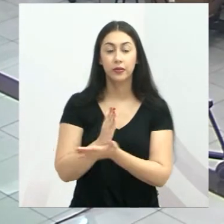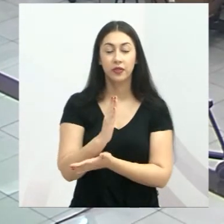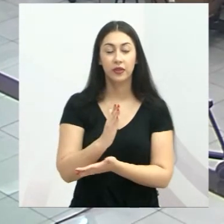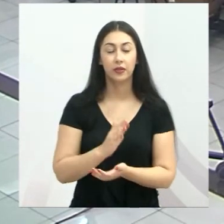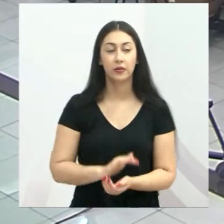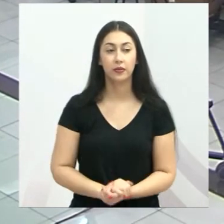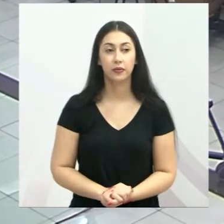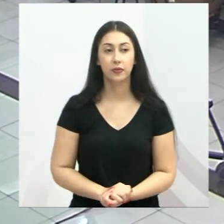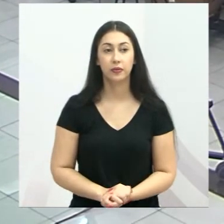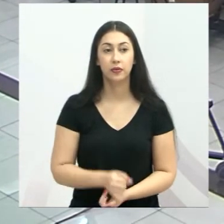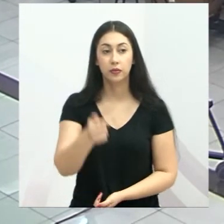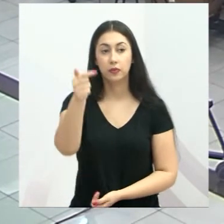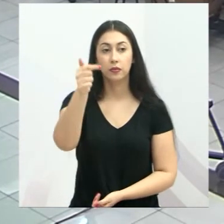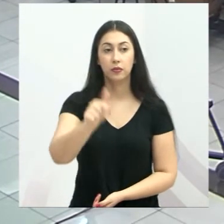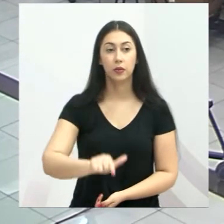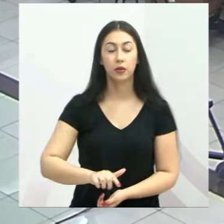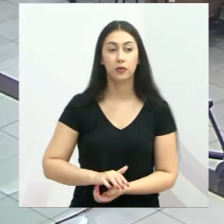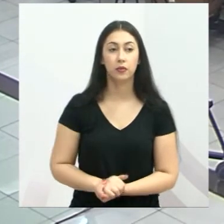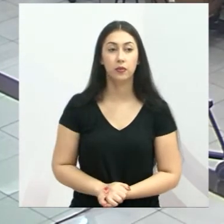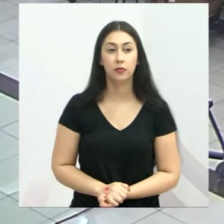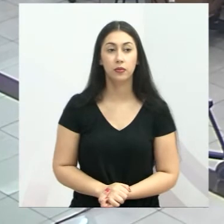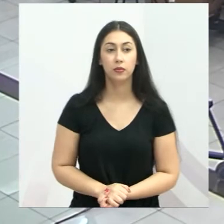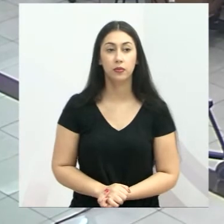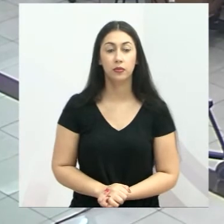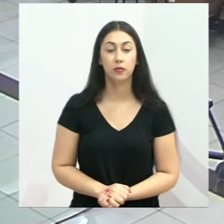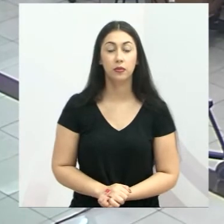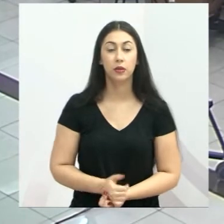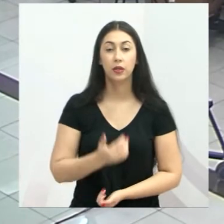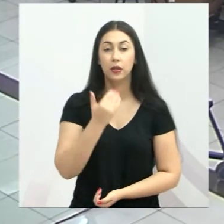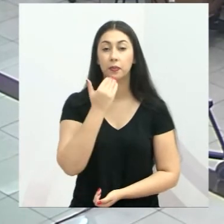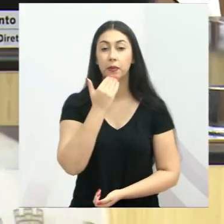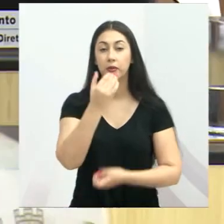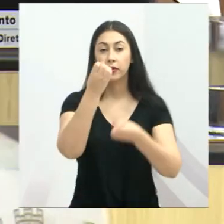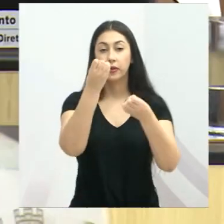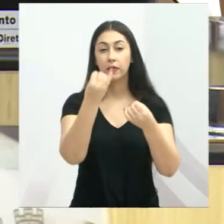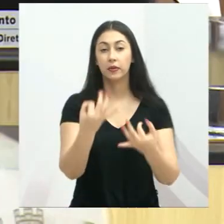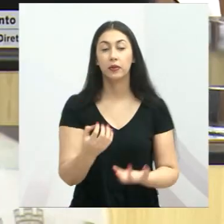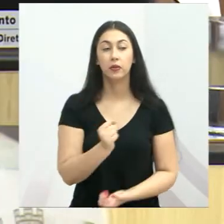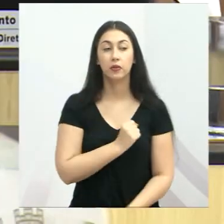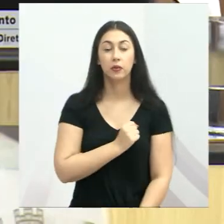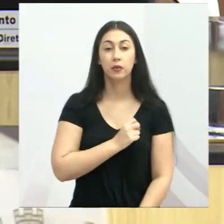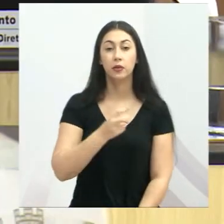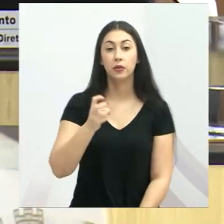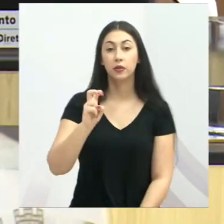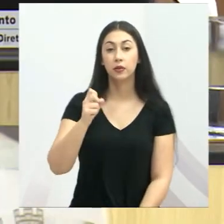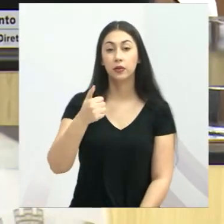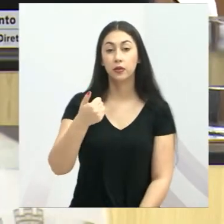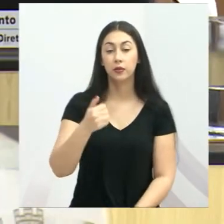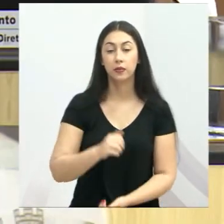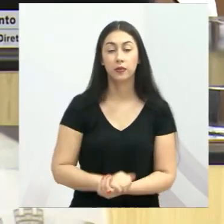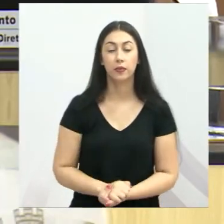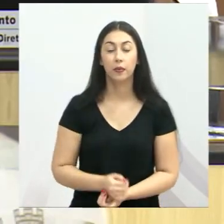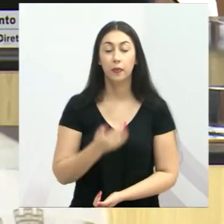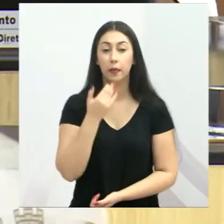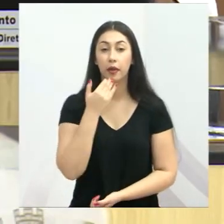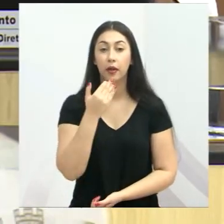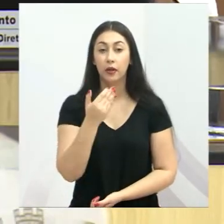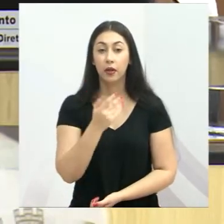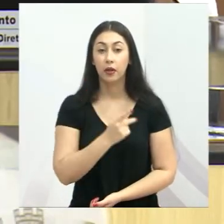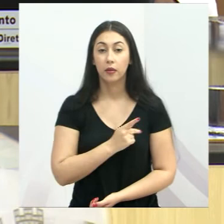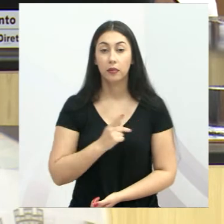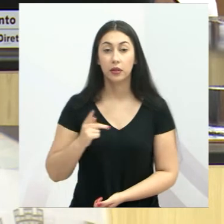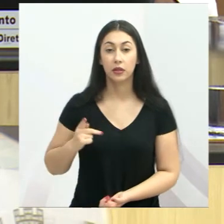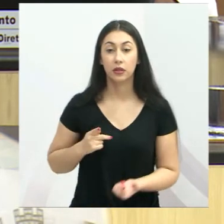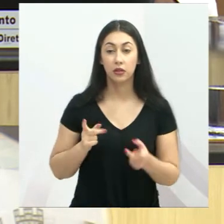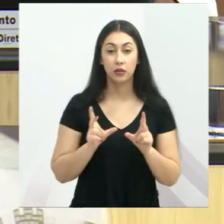aprovado. Próximo pedido de informação. Pedido número 51. Requeremos ao excelentíssimo senhor presidente